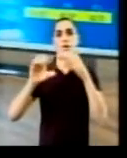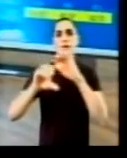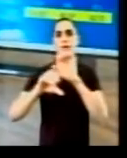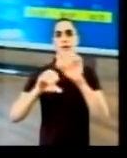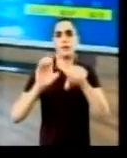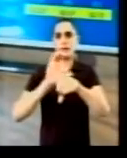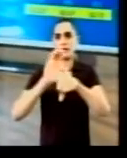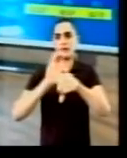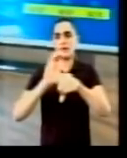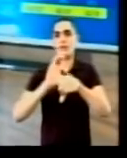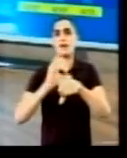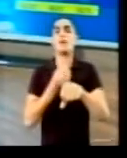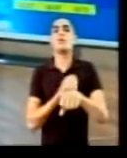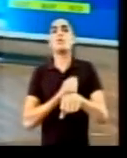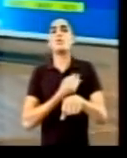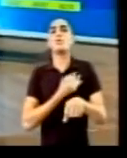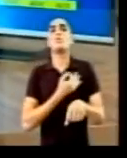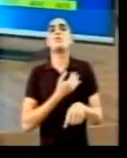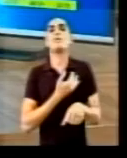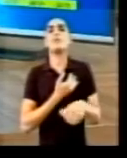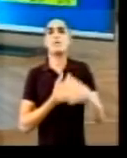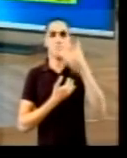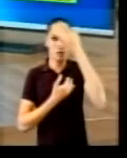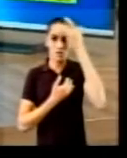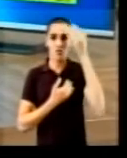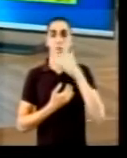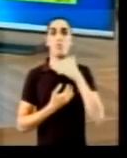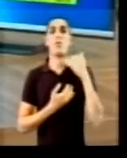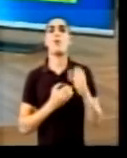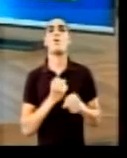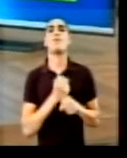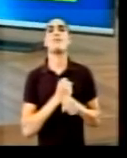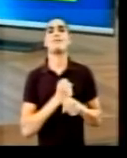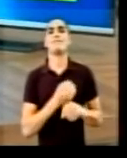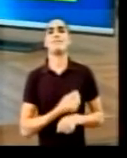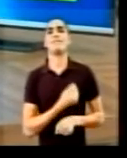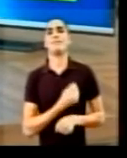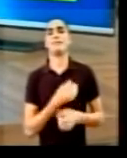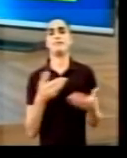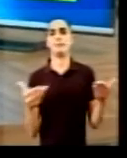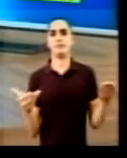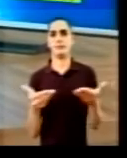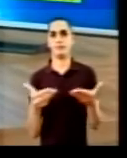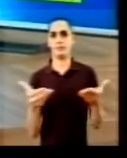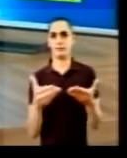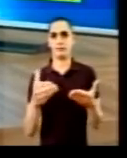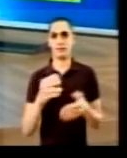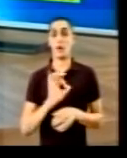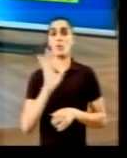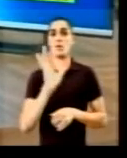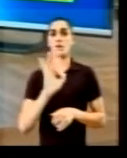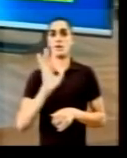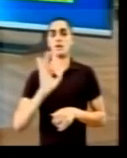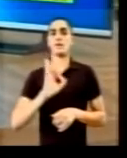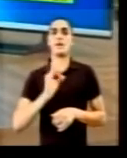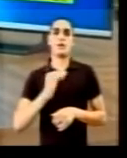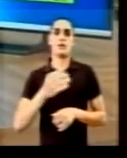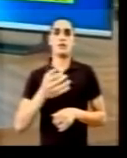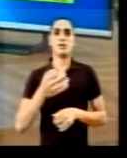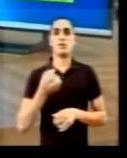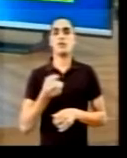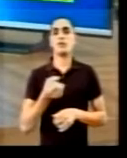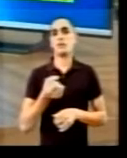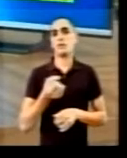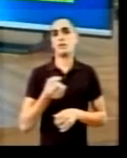este ano. A média de morte por mês que ocorreram este ano.